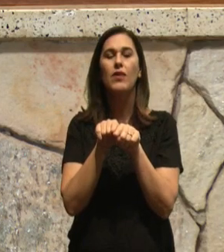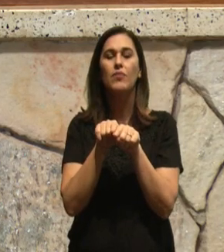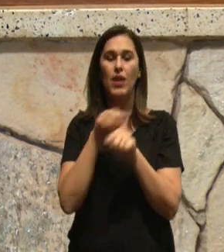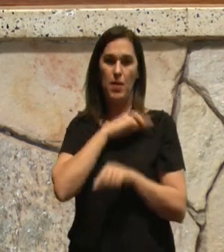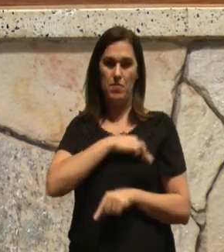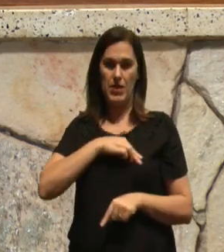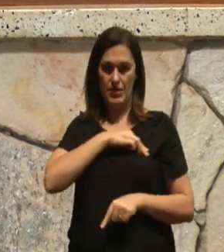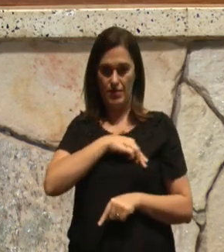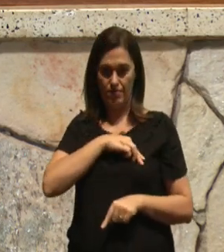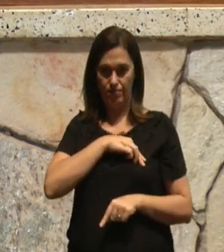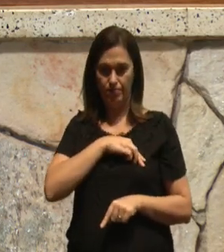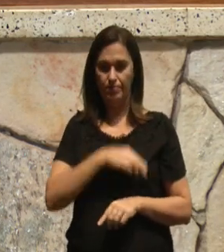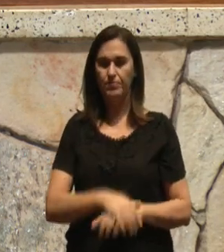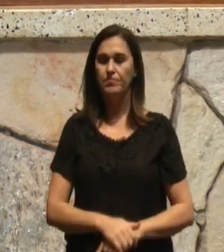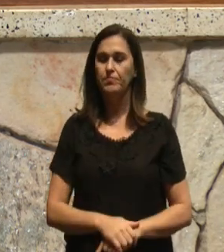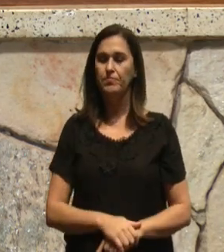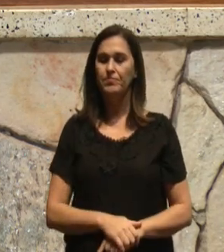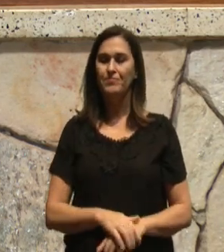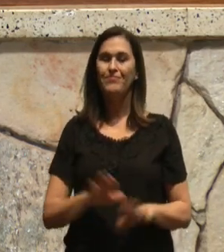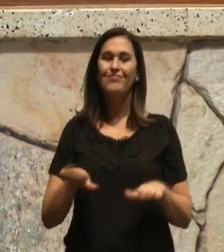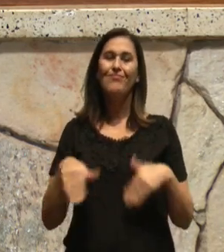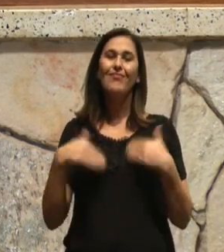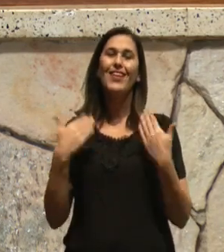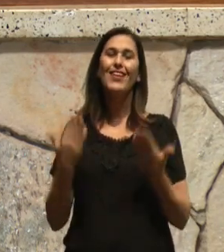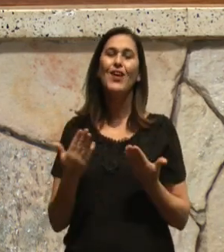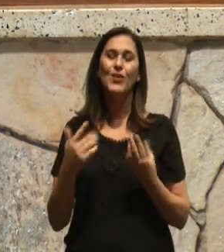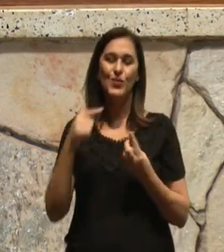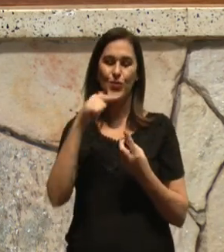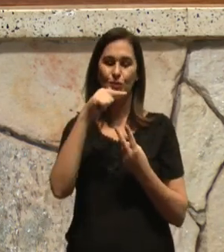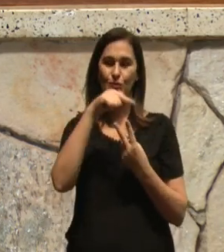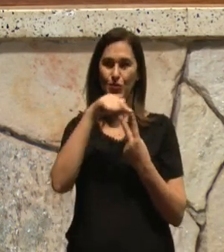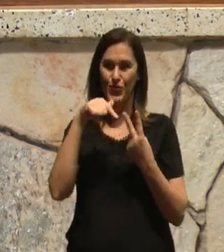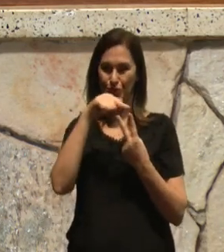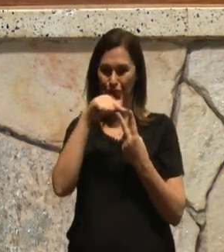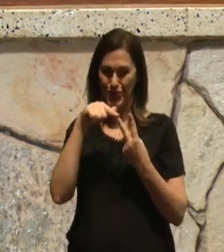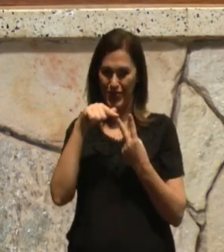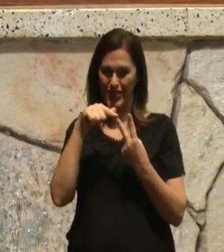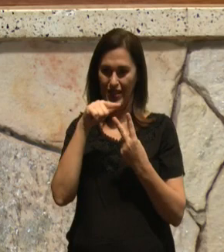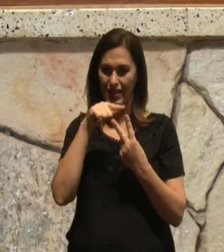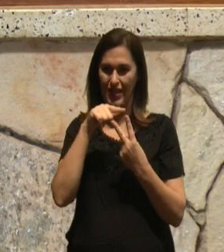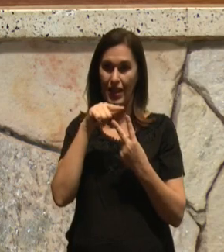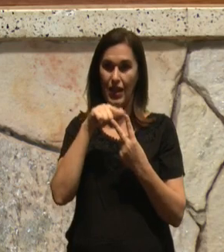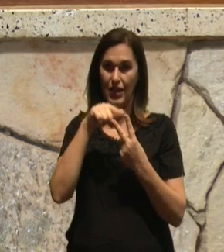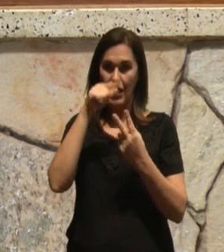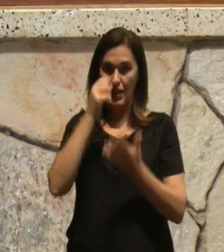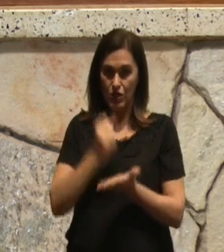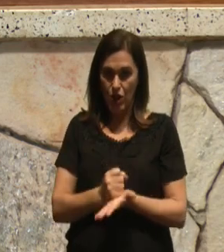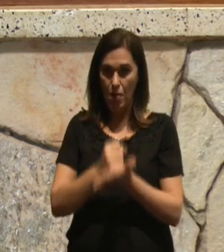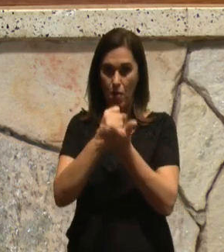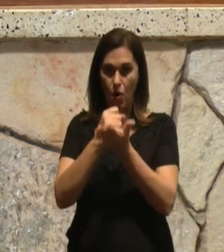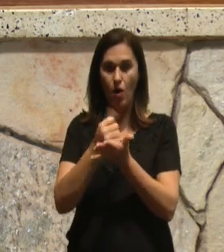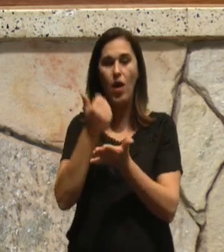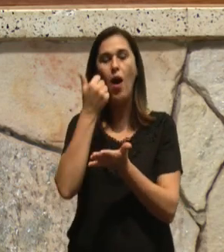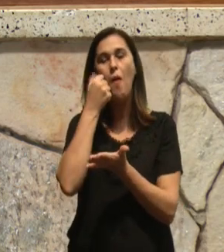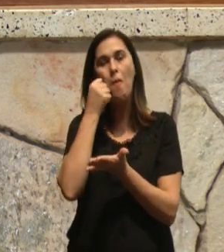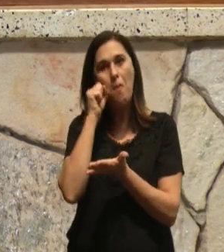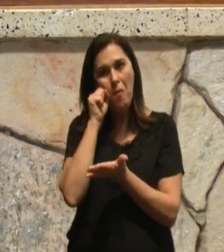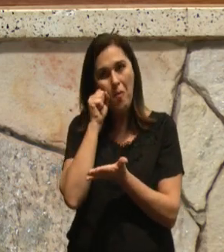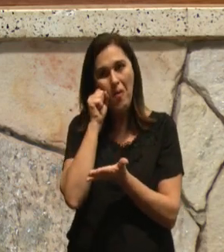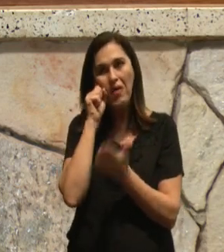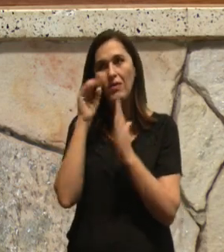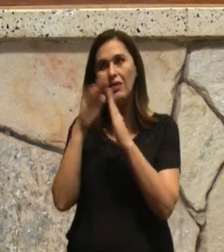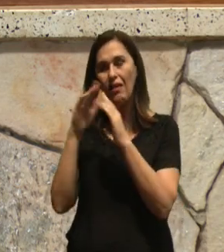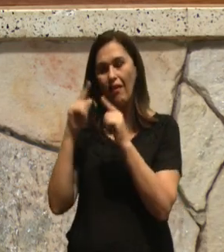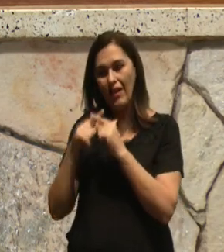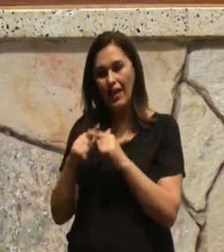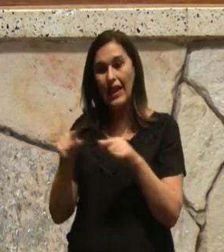missão. Então, nós temos esses dois lados, que é de apoio às irmãs que estão na igreja e